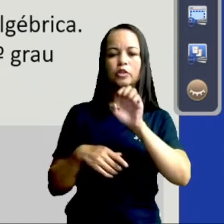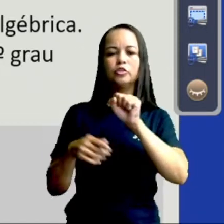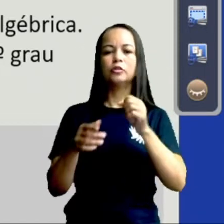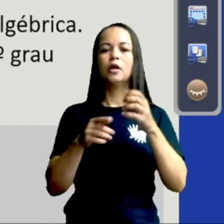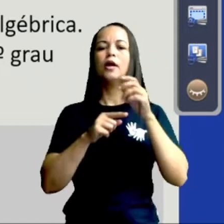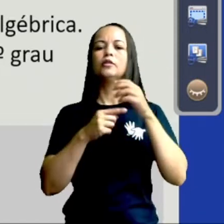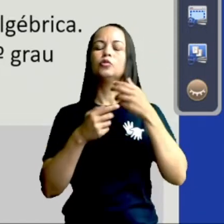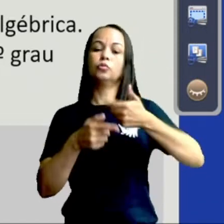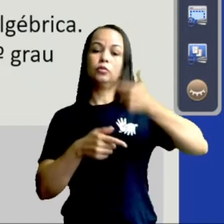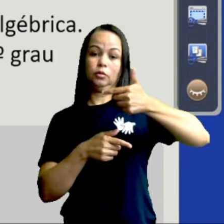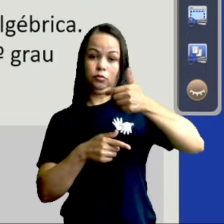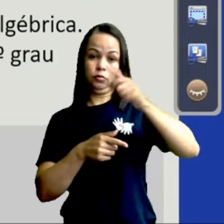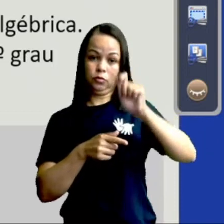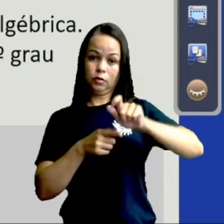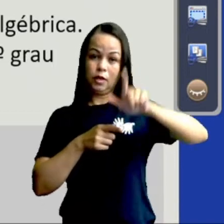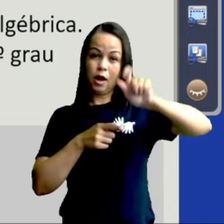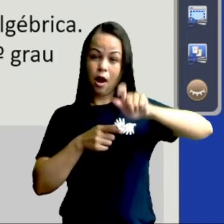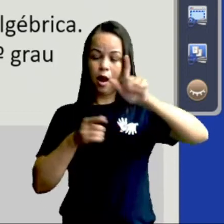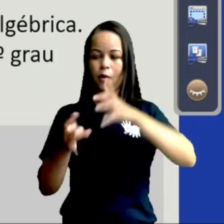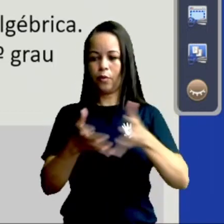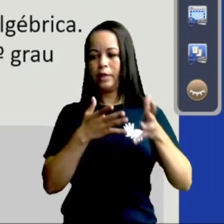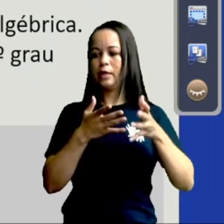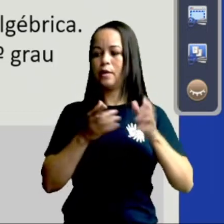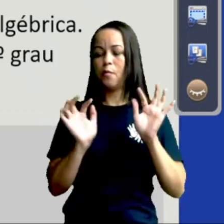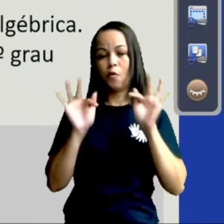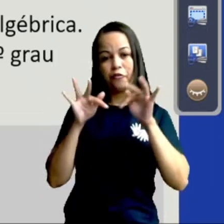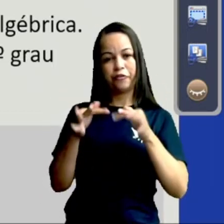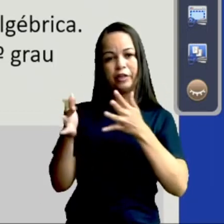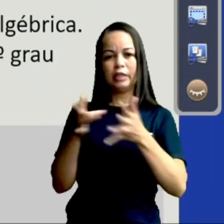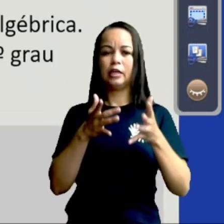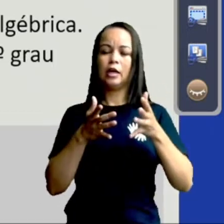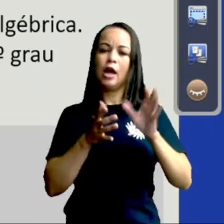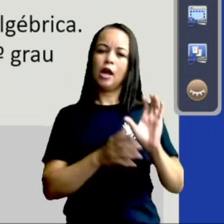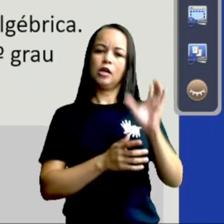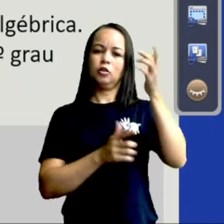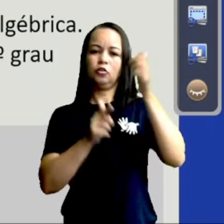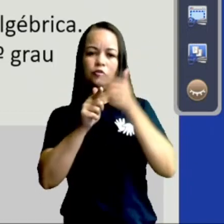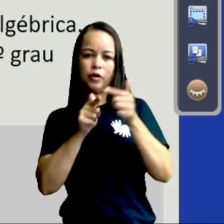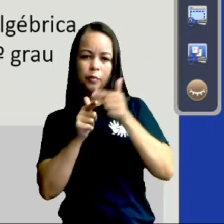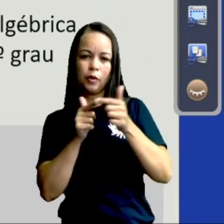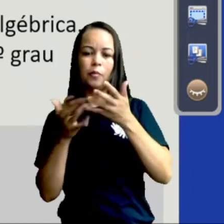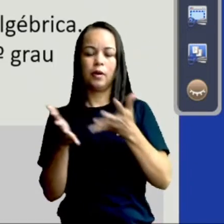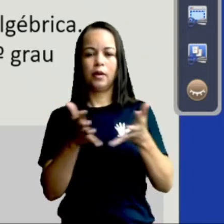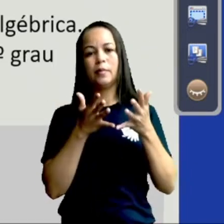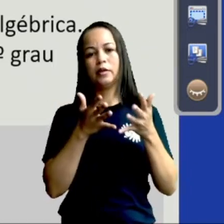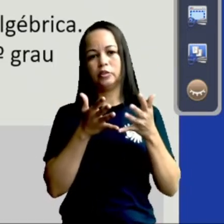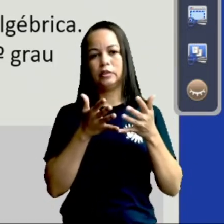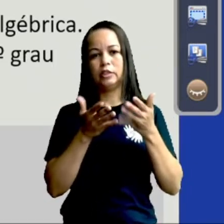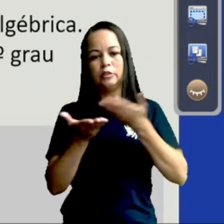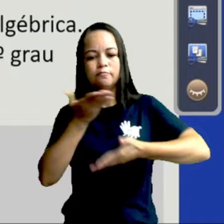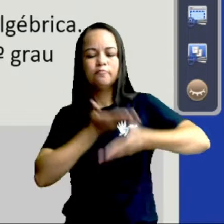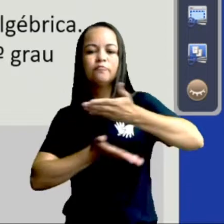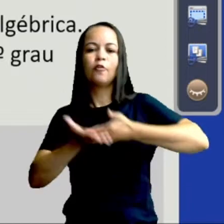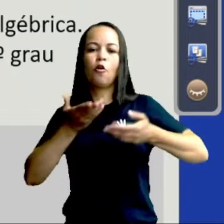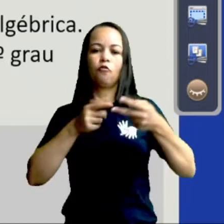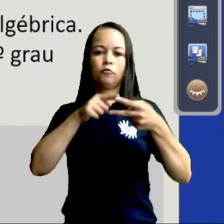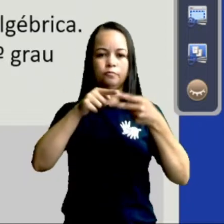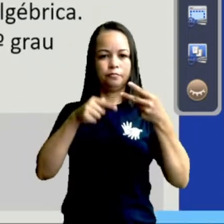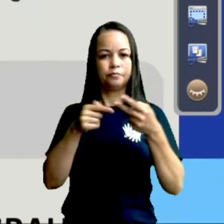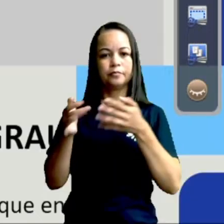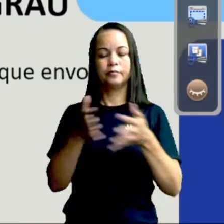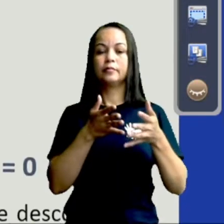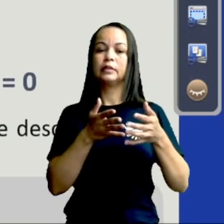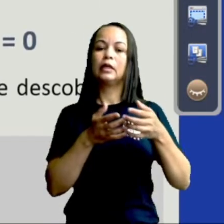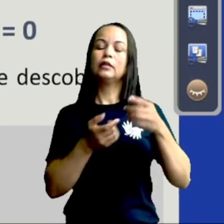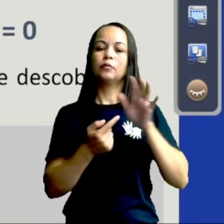grau e, por fim, resolver problemas que envolvam equações de segundo grau. Como eu já disse, trabalha os descritores